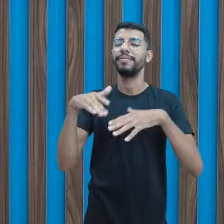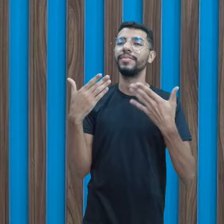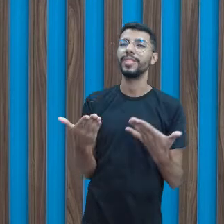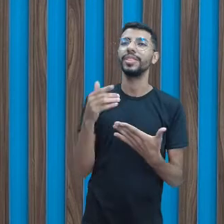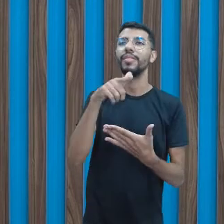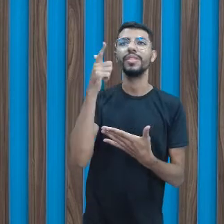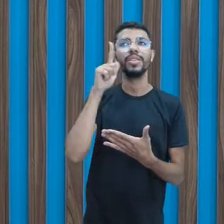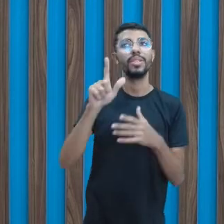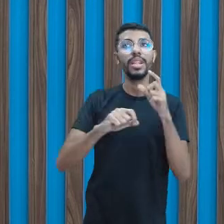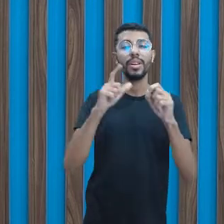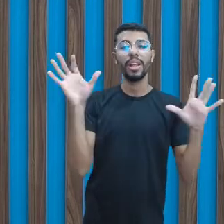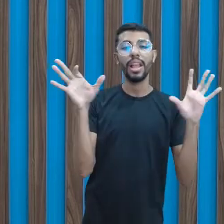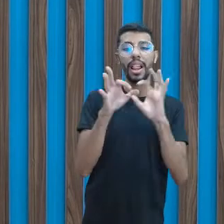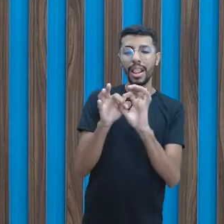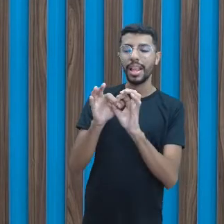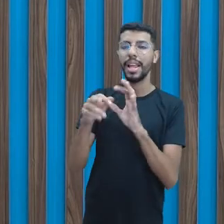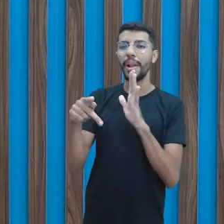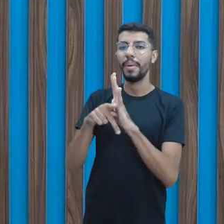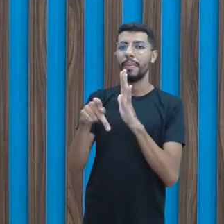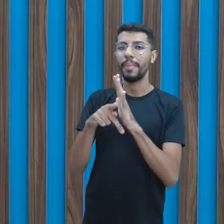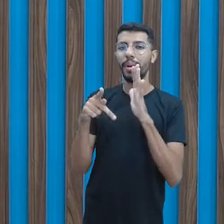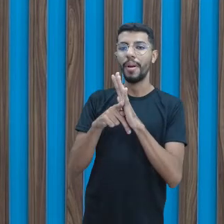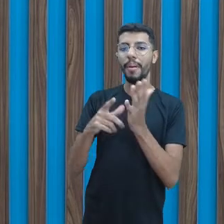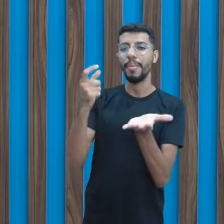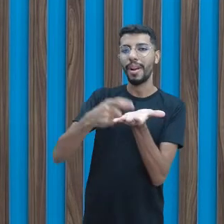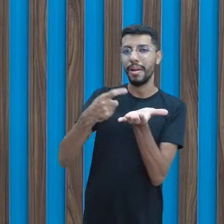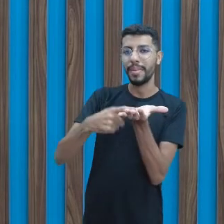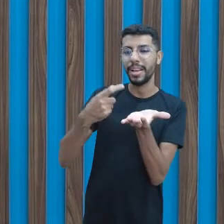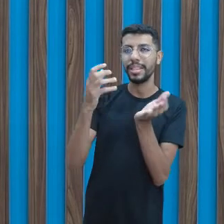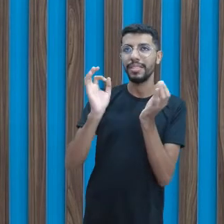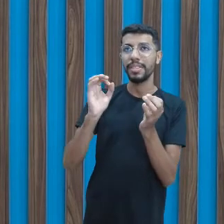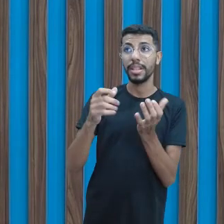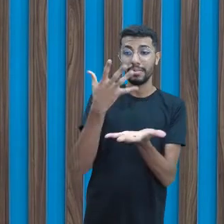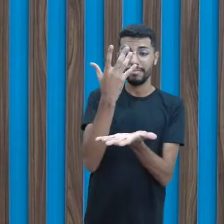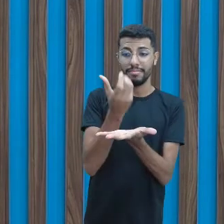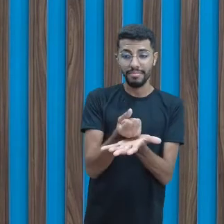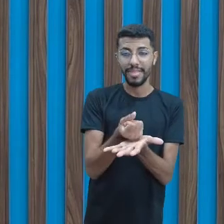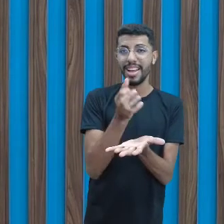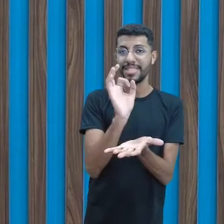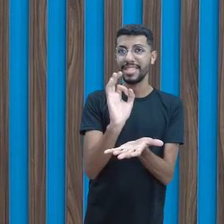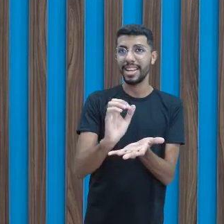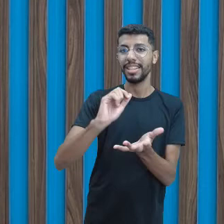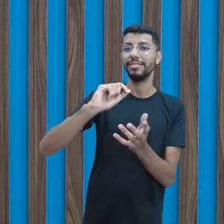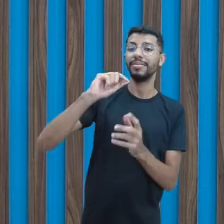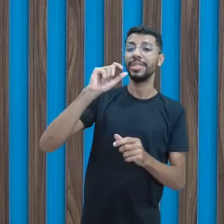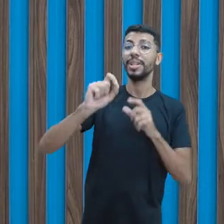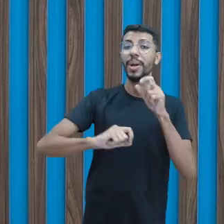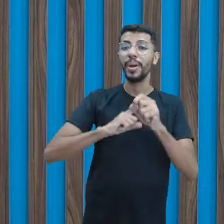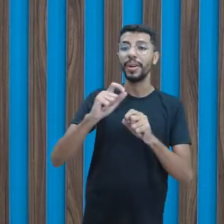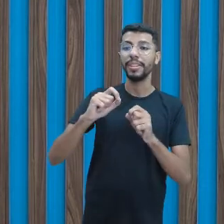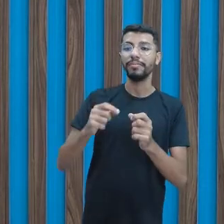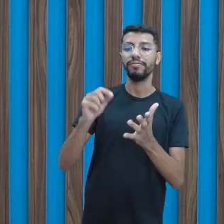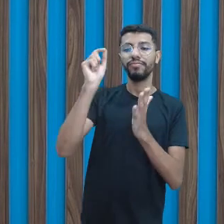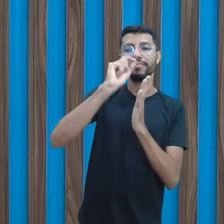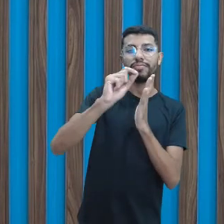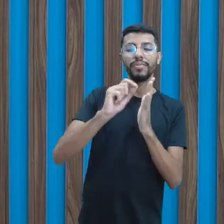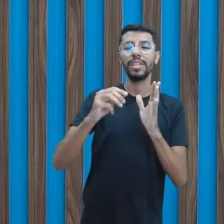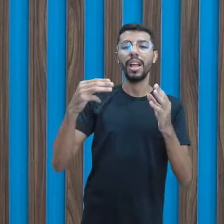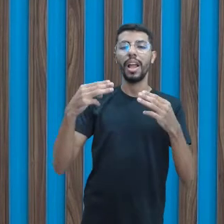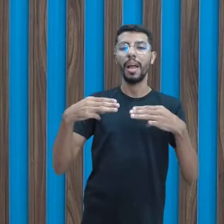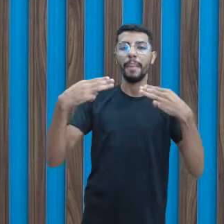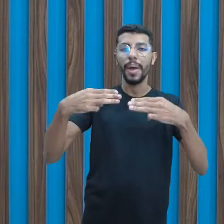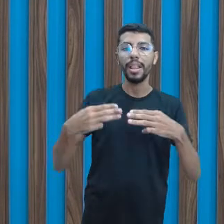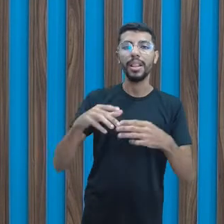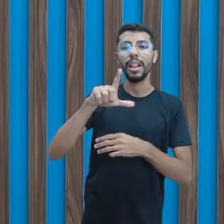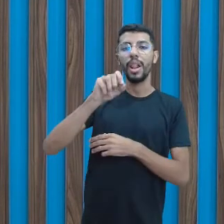você vai ser direcionado para a sua loja de aplicativos, faz o download do aplicativo e coloca lá o teu login e a tua senha, tá